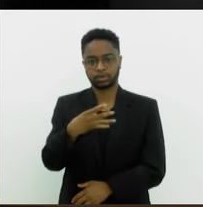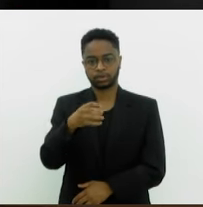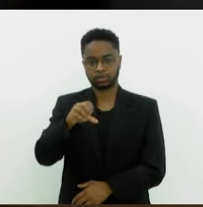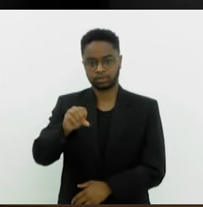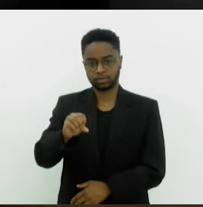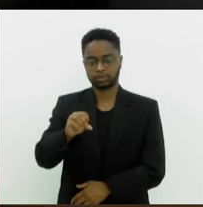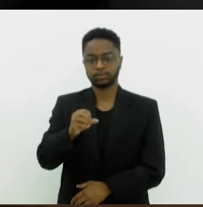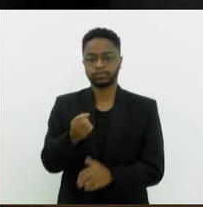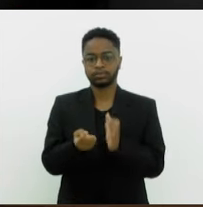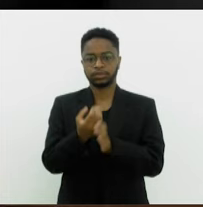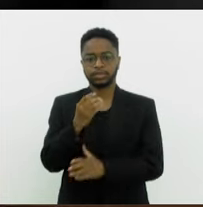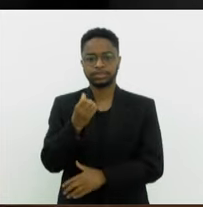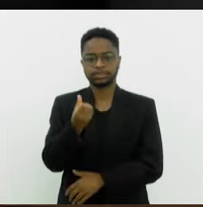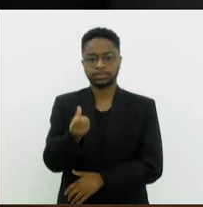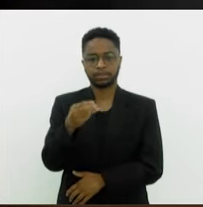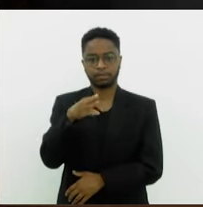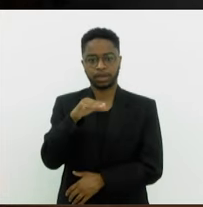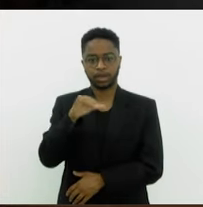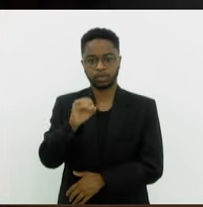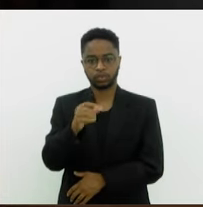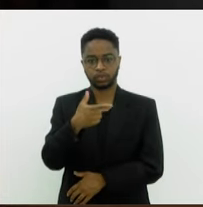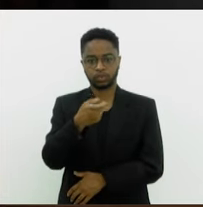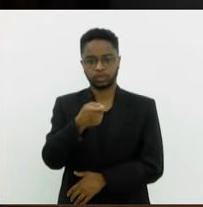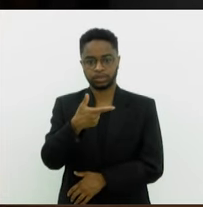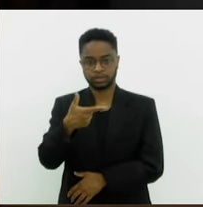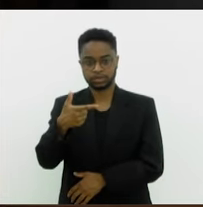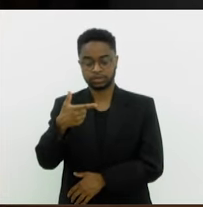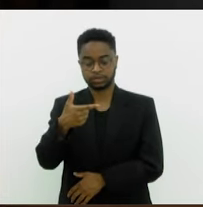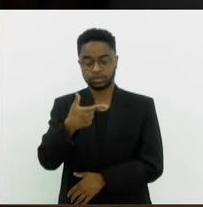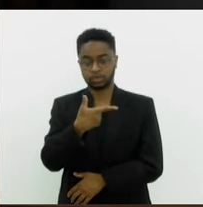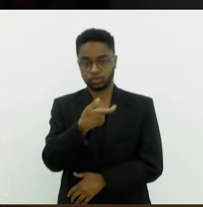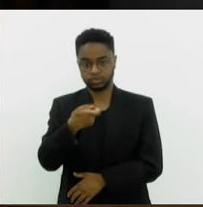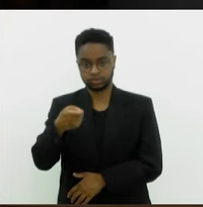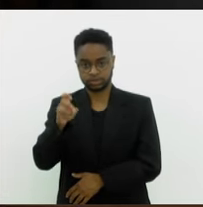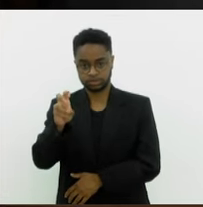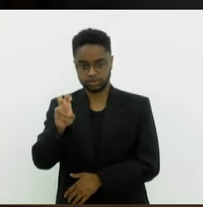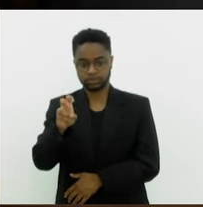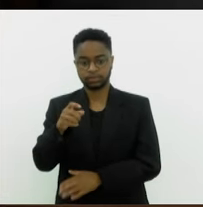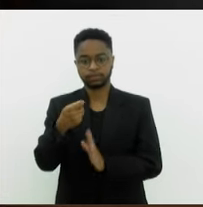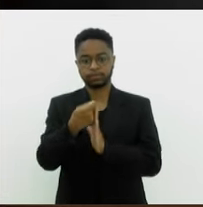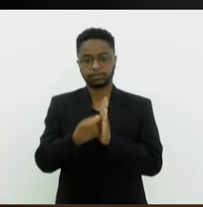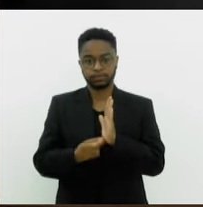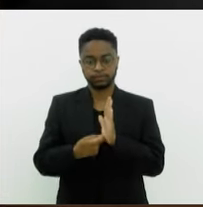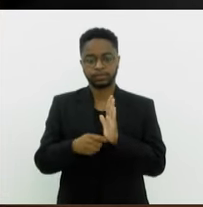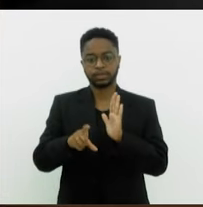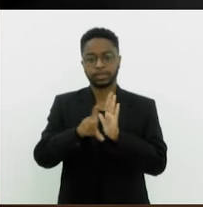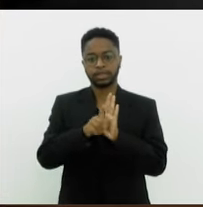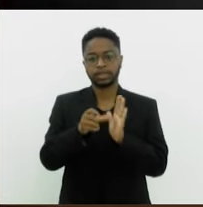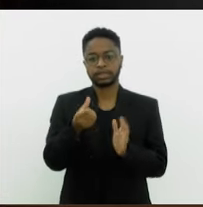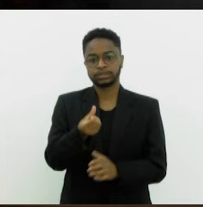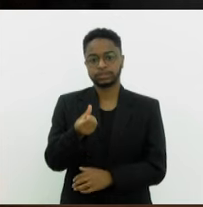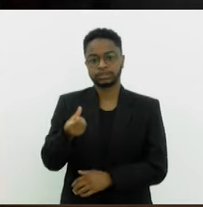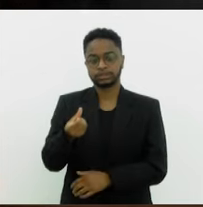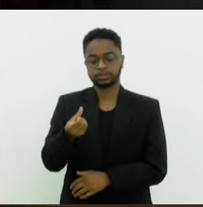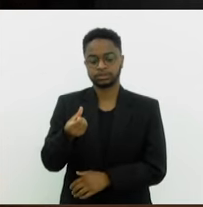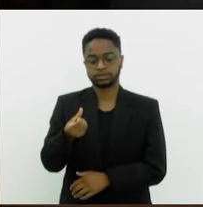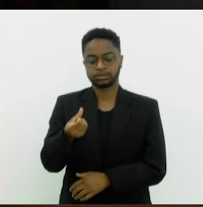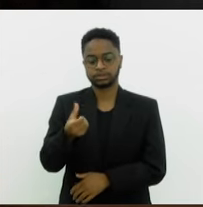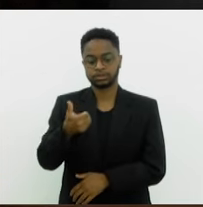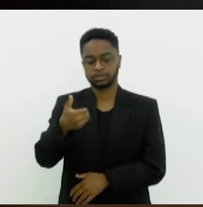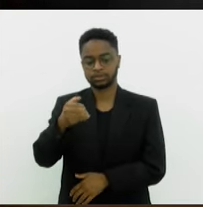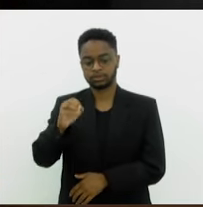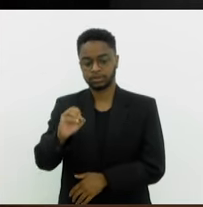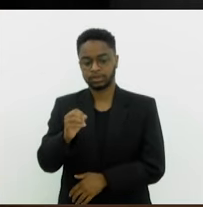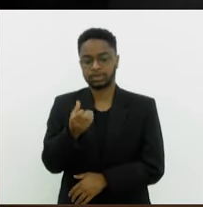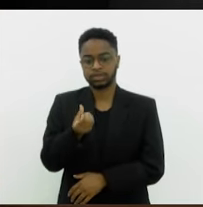de 6 de maio de 2005, com redação dada pela lei 6.610, de 6